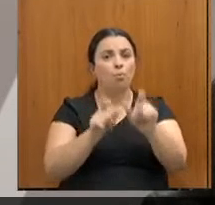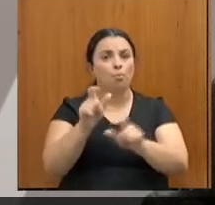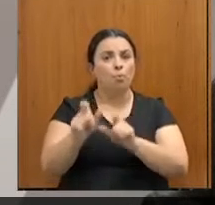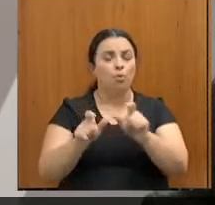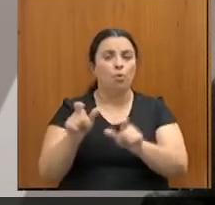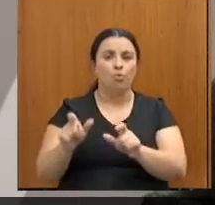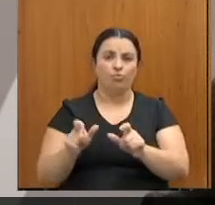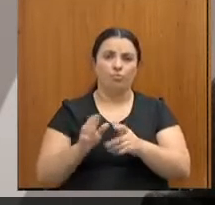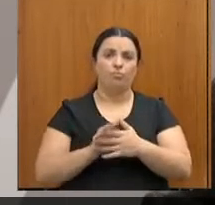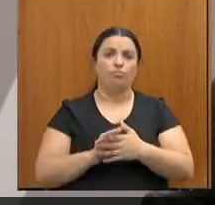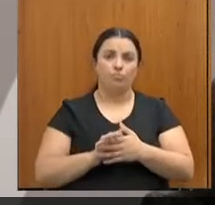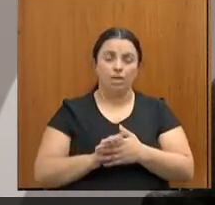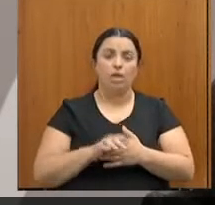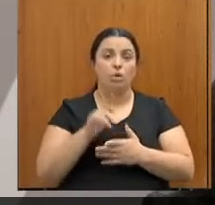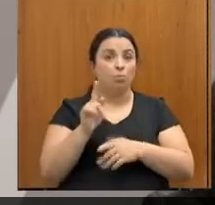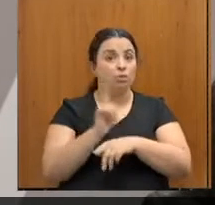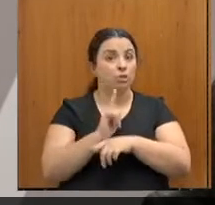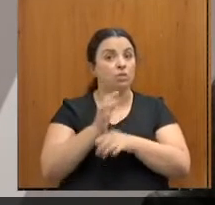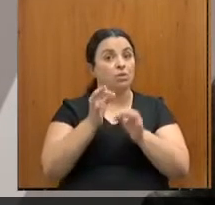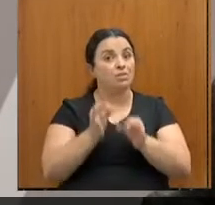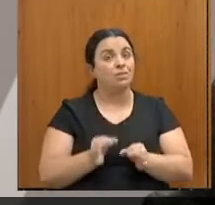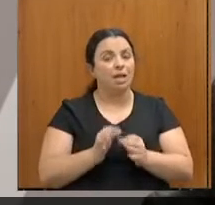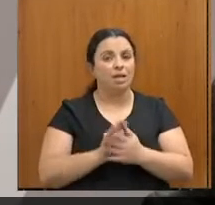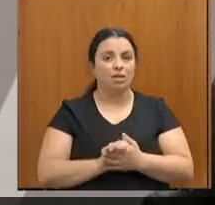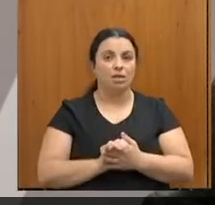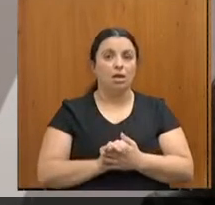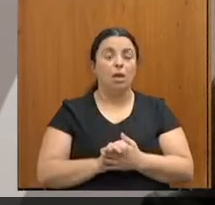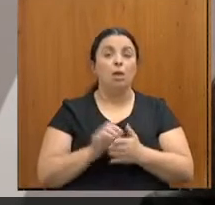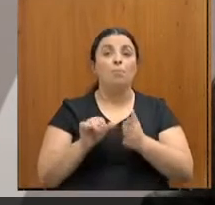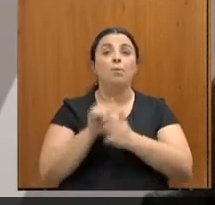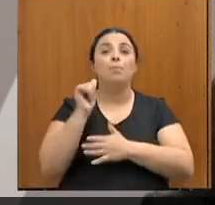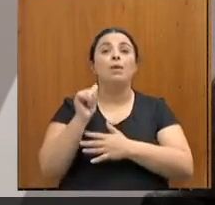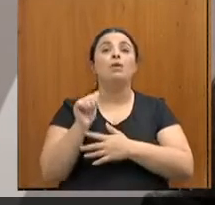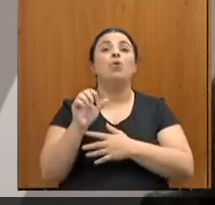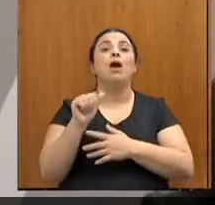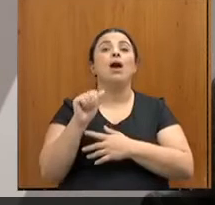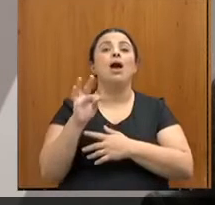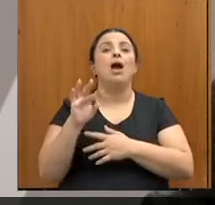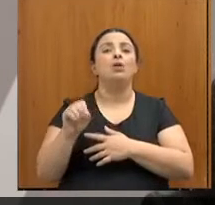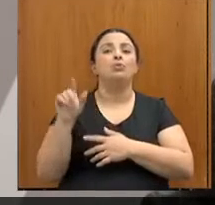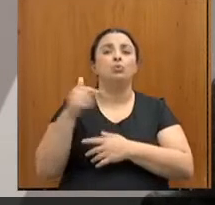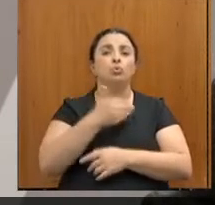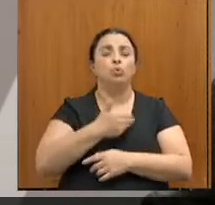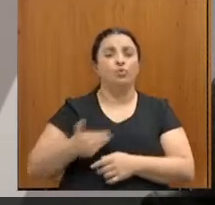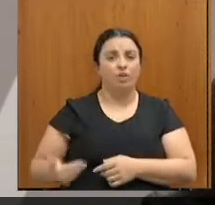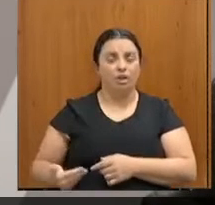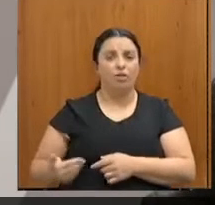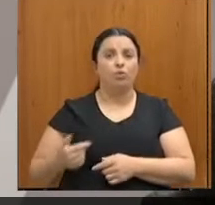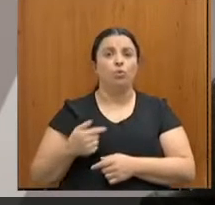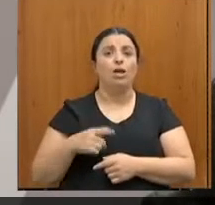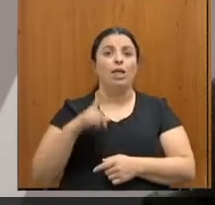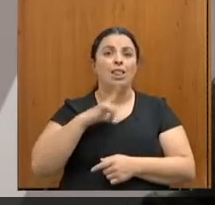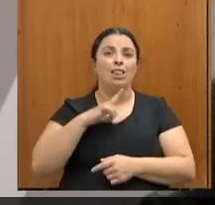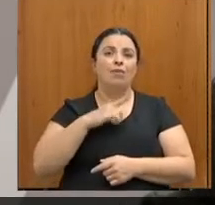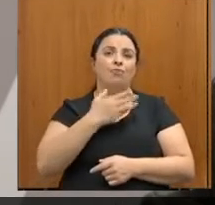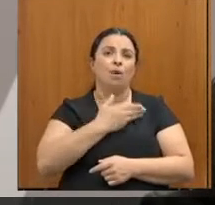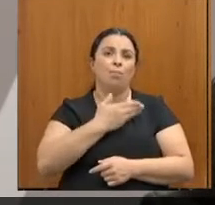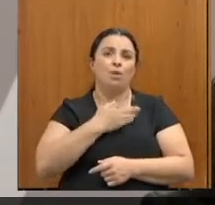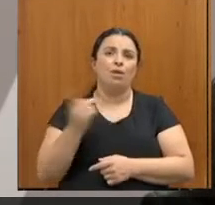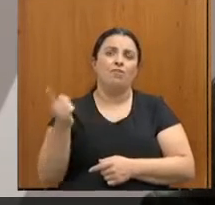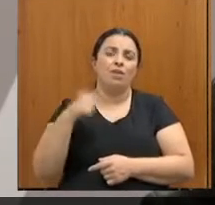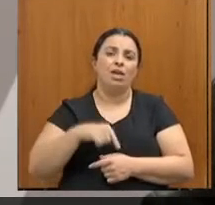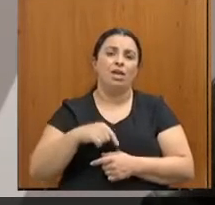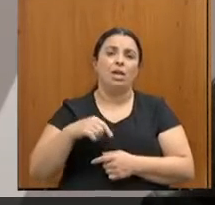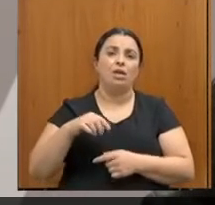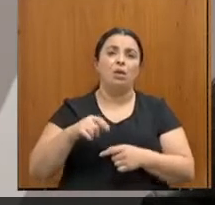gestão séria primeiro lado do governador né Hoje teve um grande amigo aí Deputado que acho que foi muito infeliz de trazer um cabide